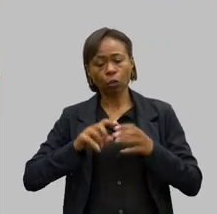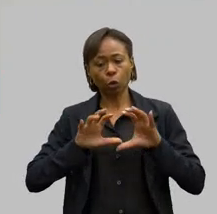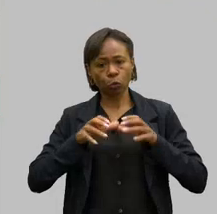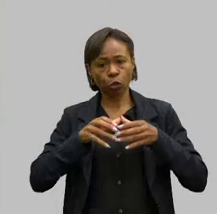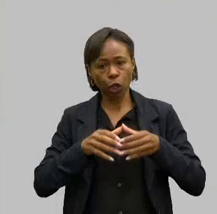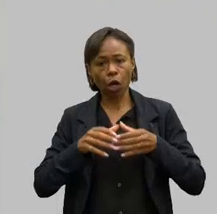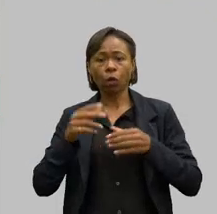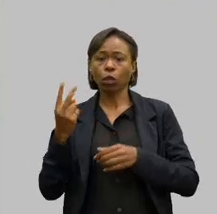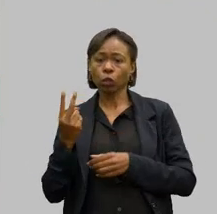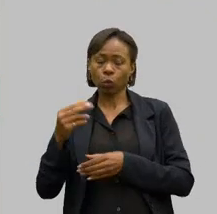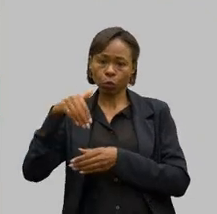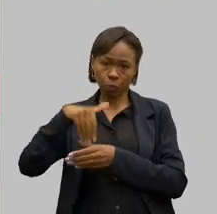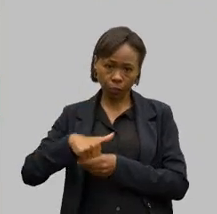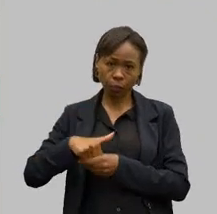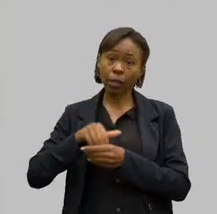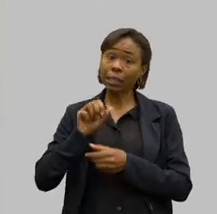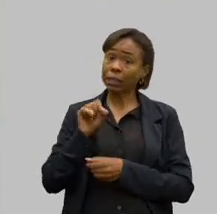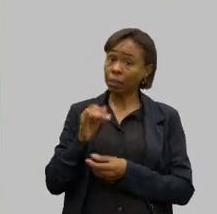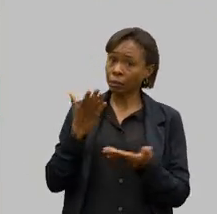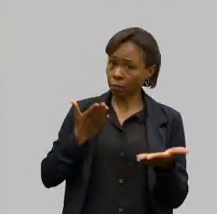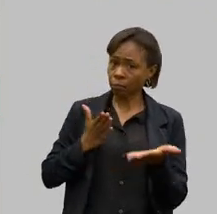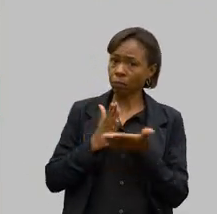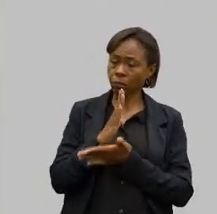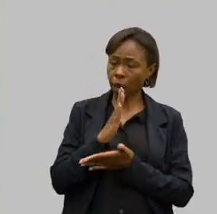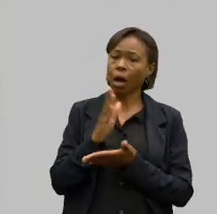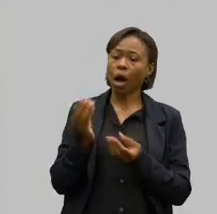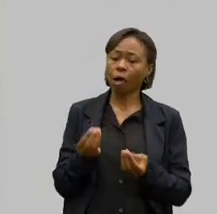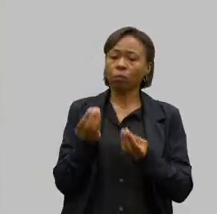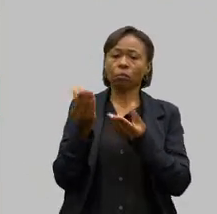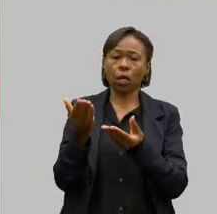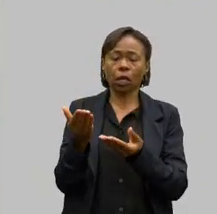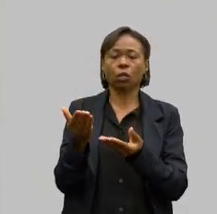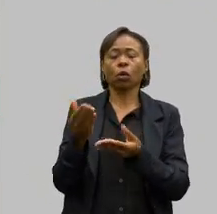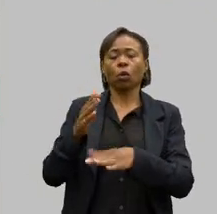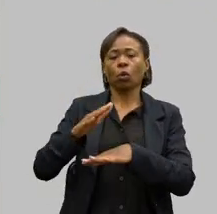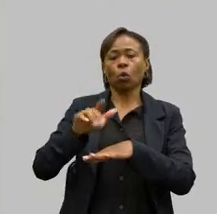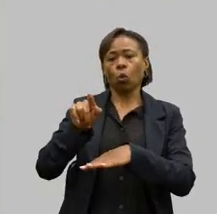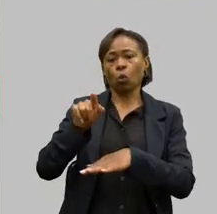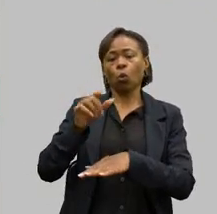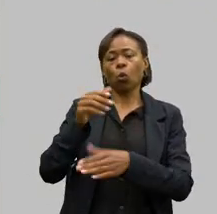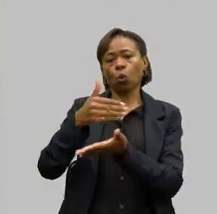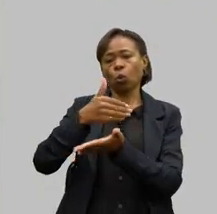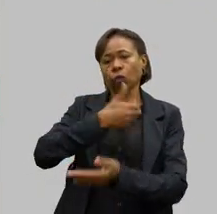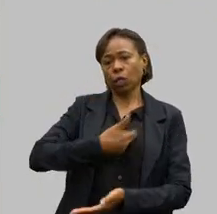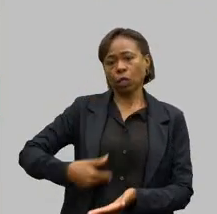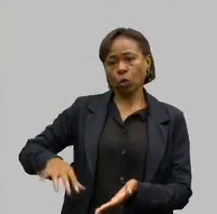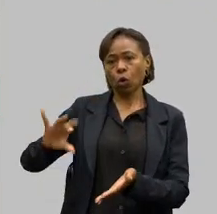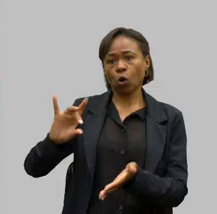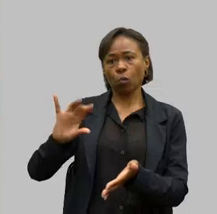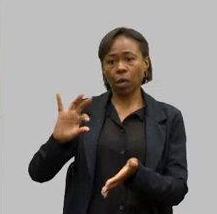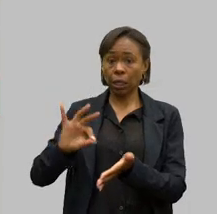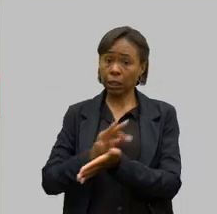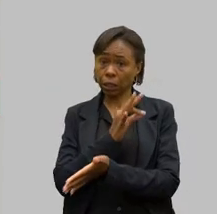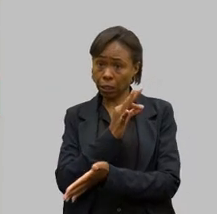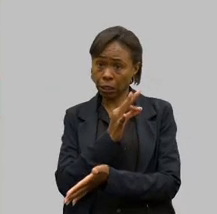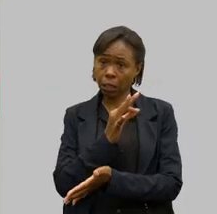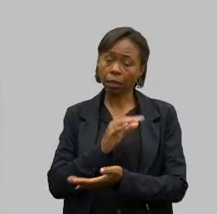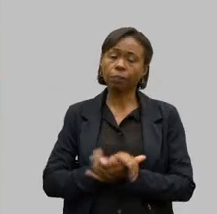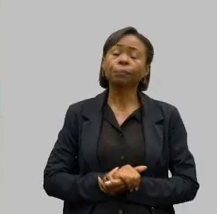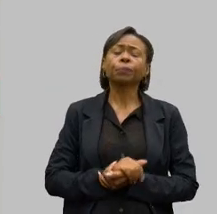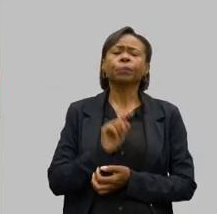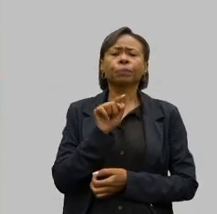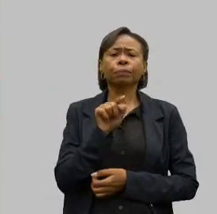e aí sim, se aprovar, chega na mesa do governador para a sanção. E vossa excelência chegou a dizer